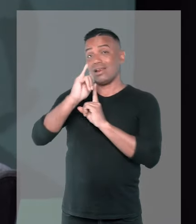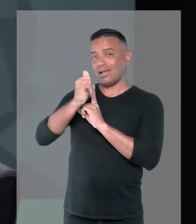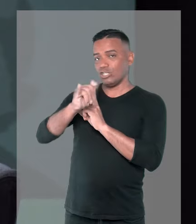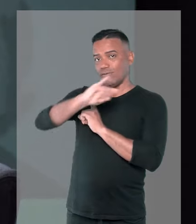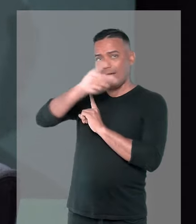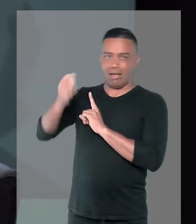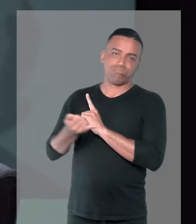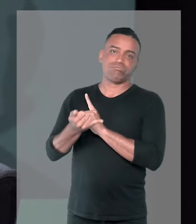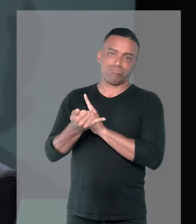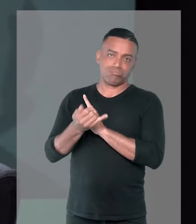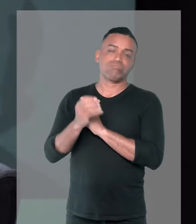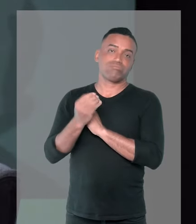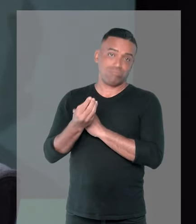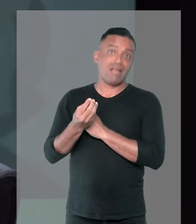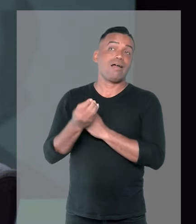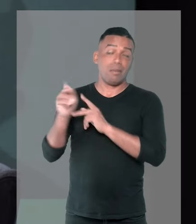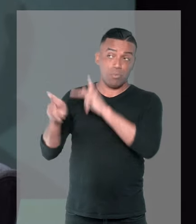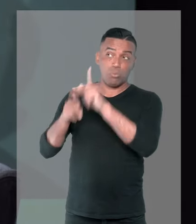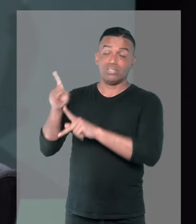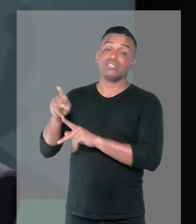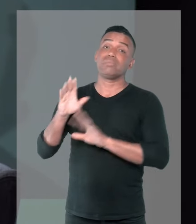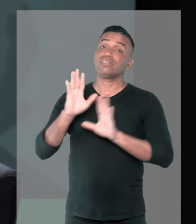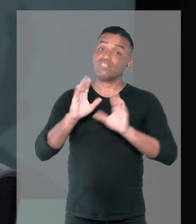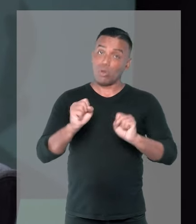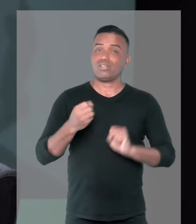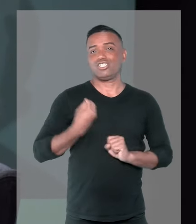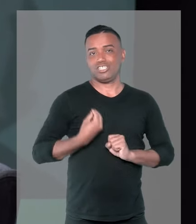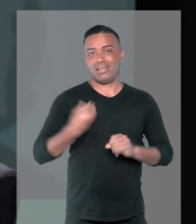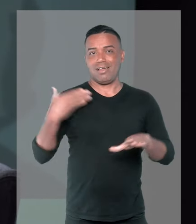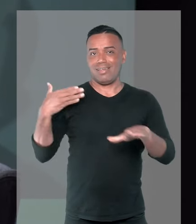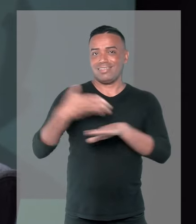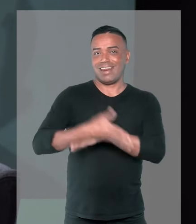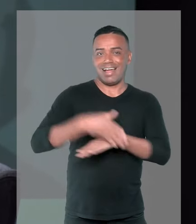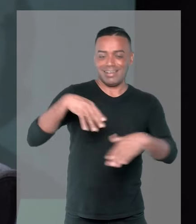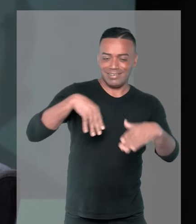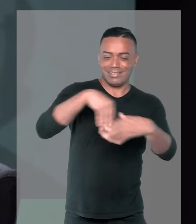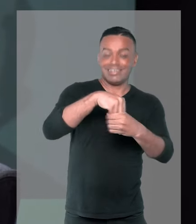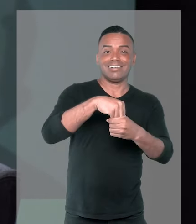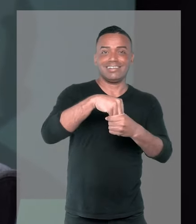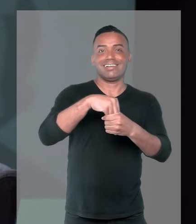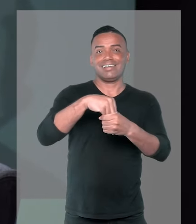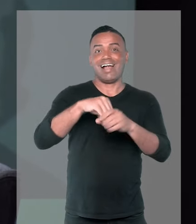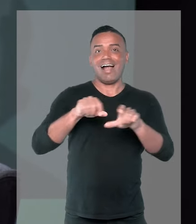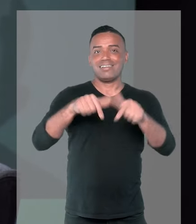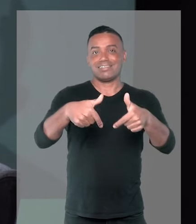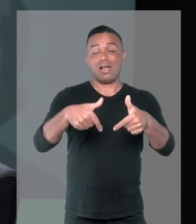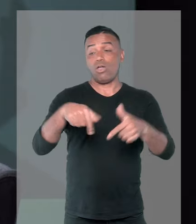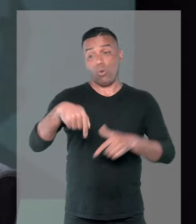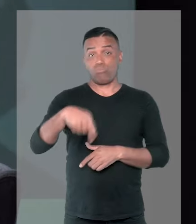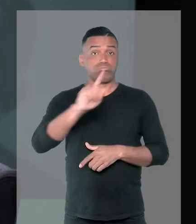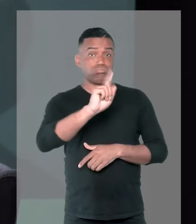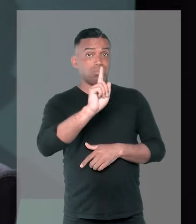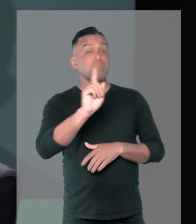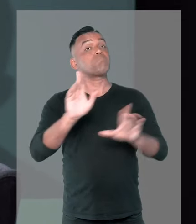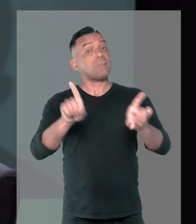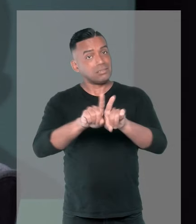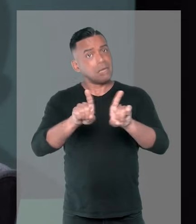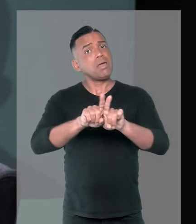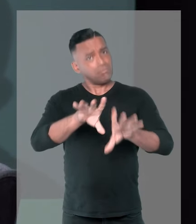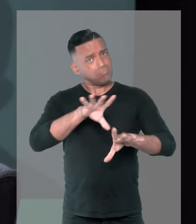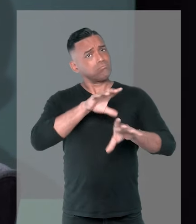existente aí é populismo Mas você pode participar dela como mais um agente naquela narrativa eu não sou daqui mas eu também